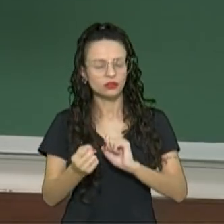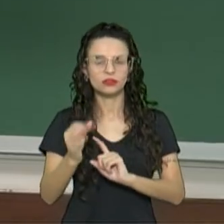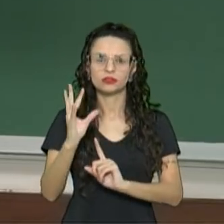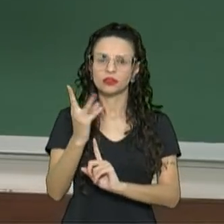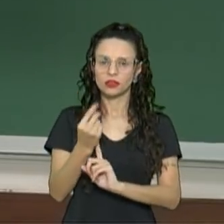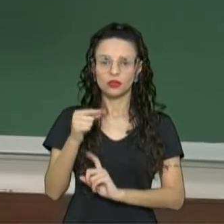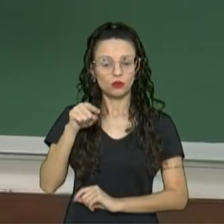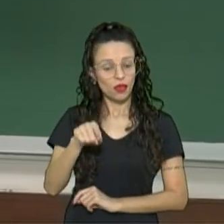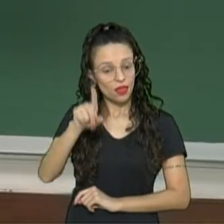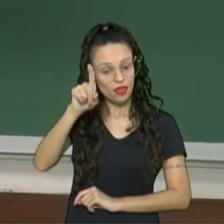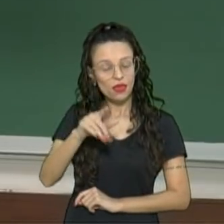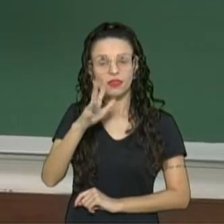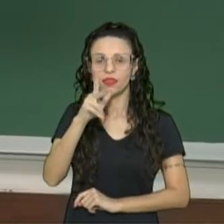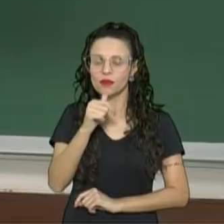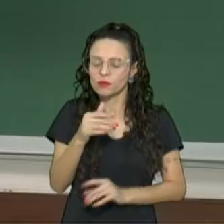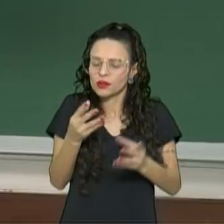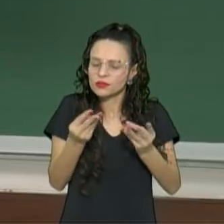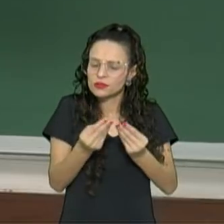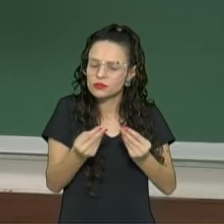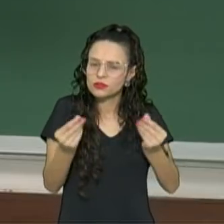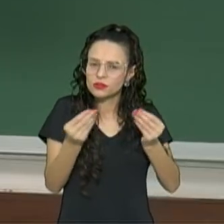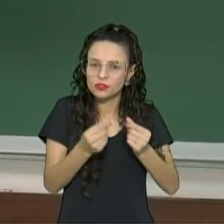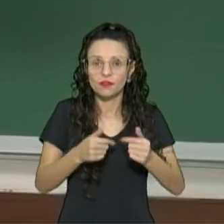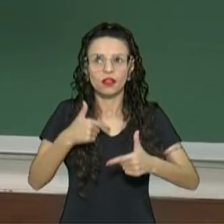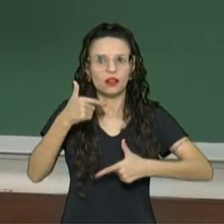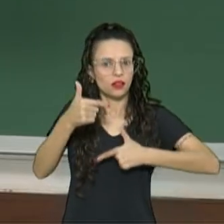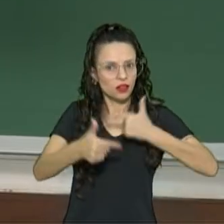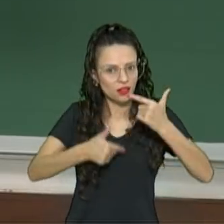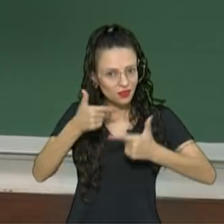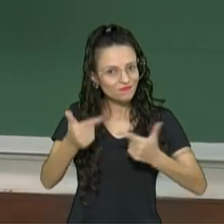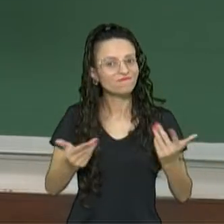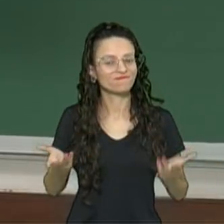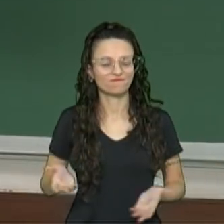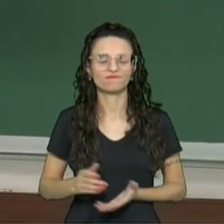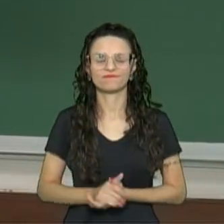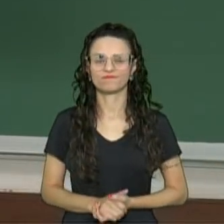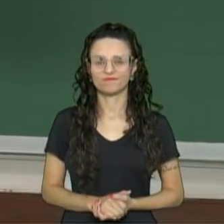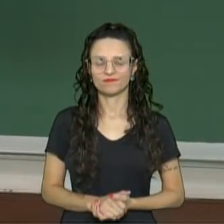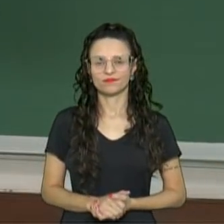Então é algo demorado, delicado e trabalhoso, né?